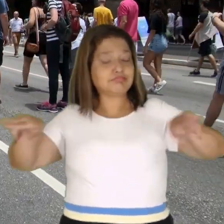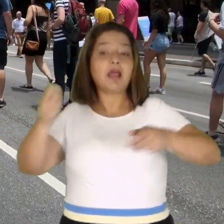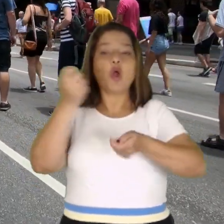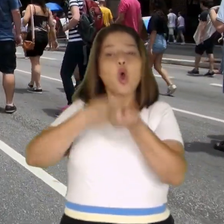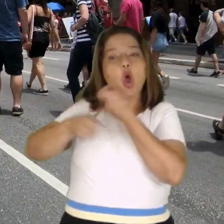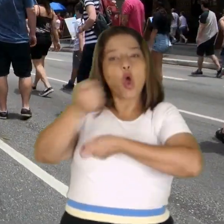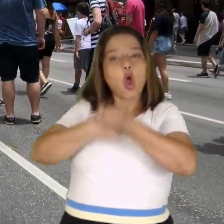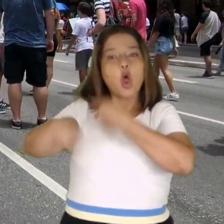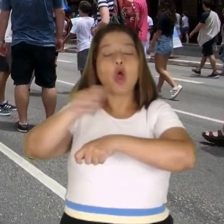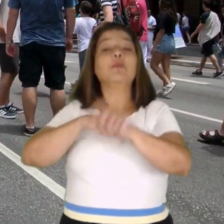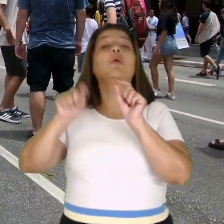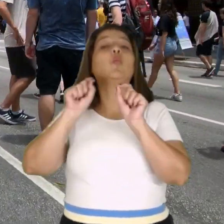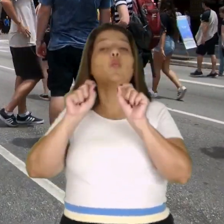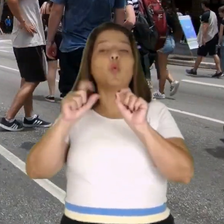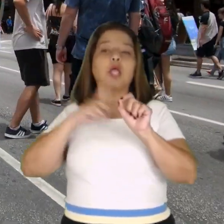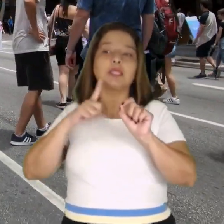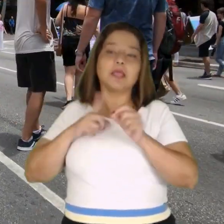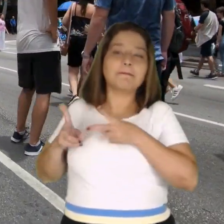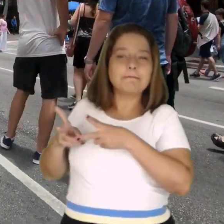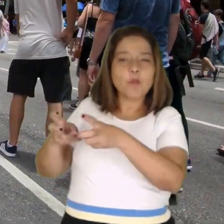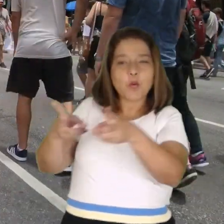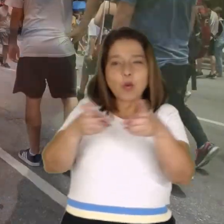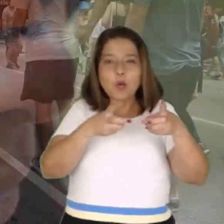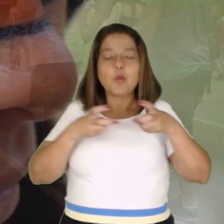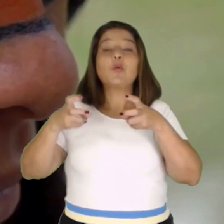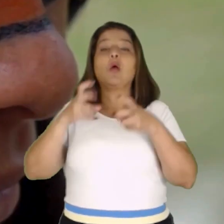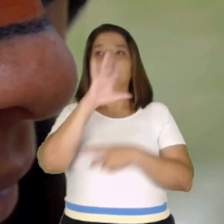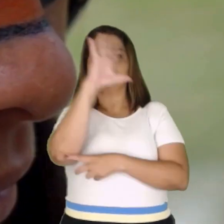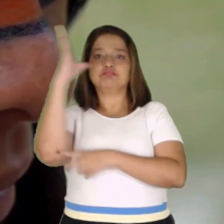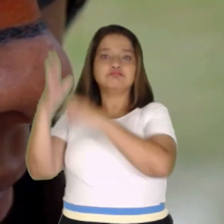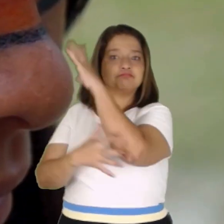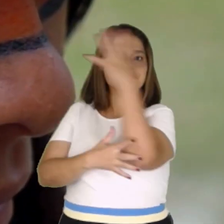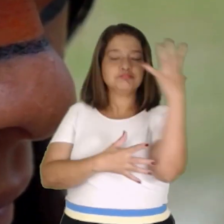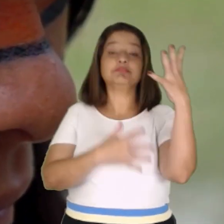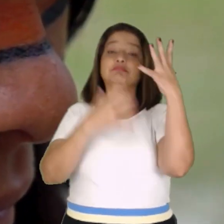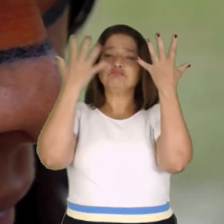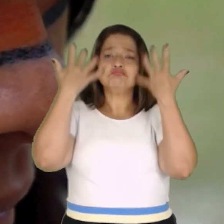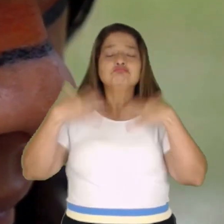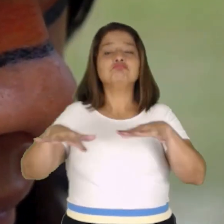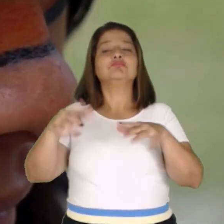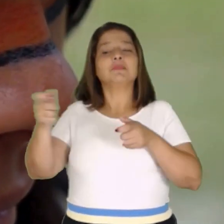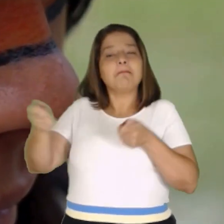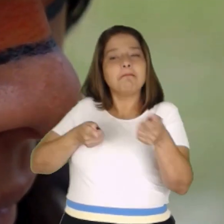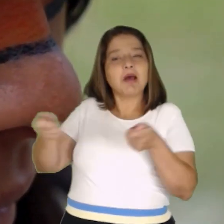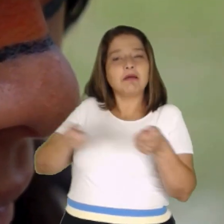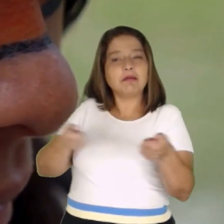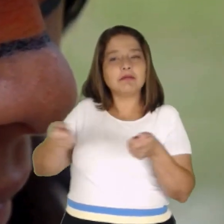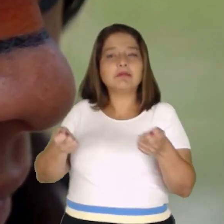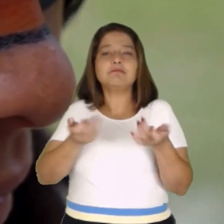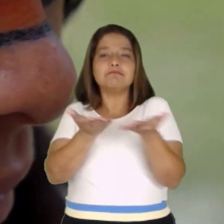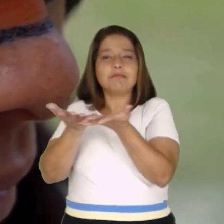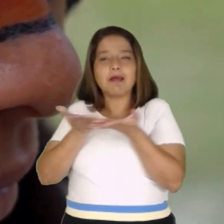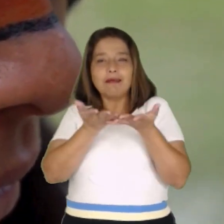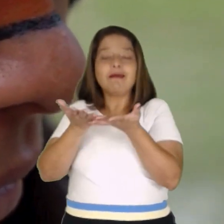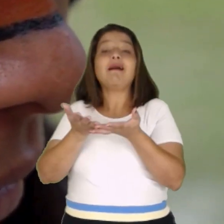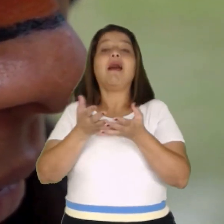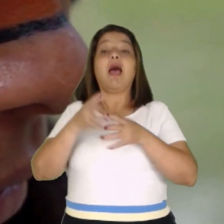e uma economia marcada pela exploração de recursos naturais, como a mineração